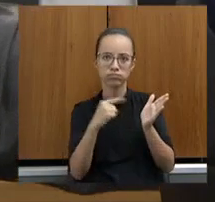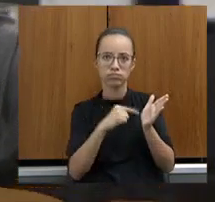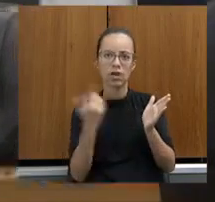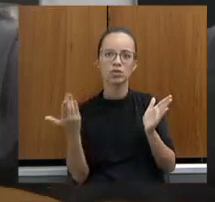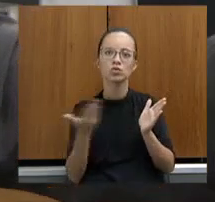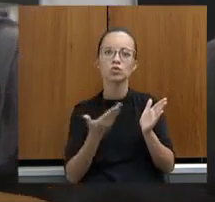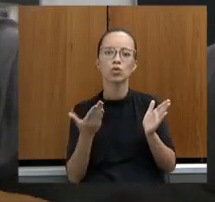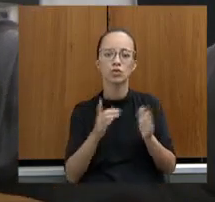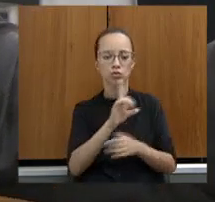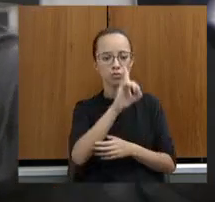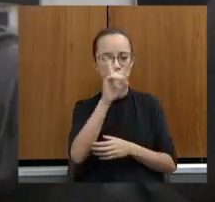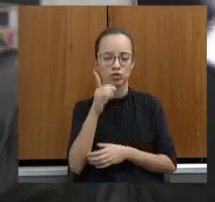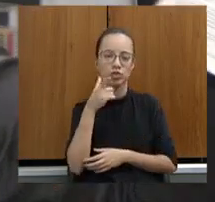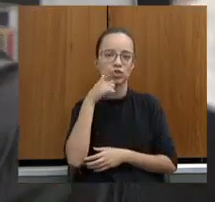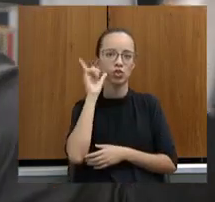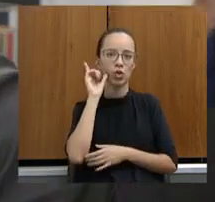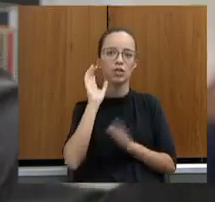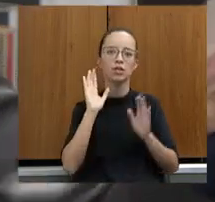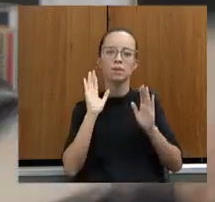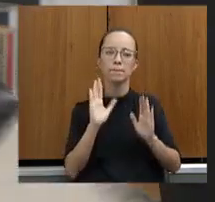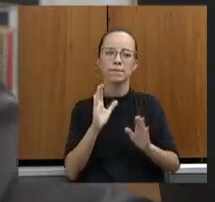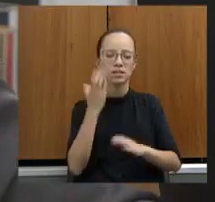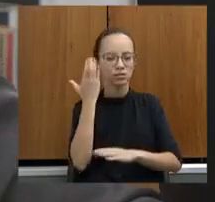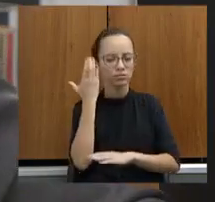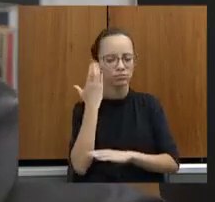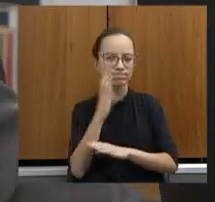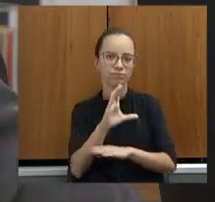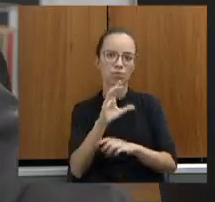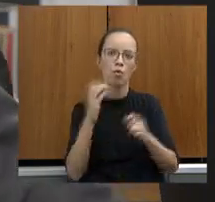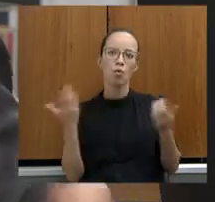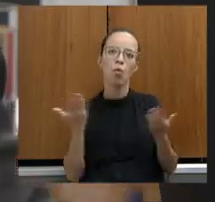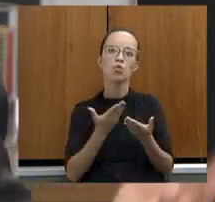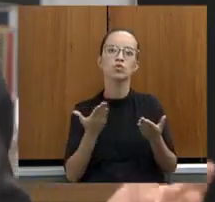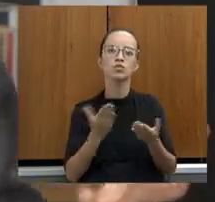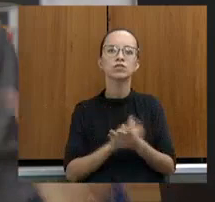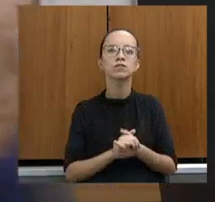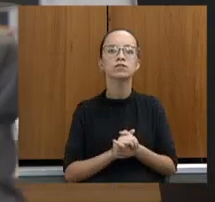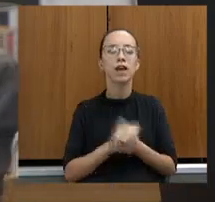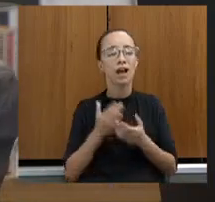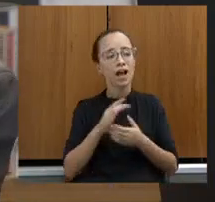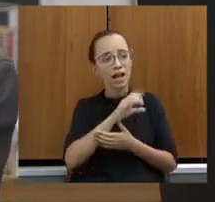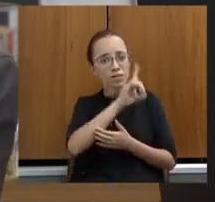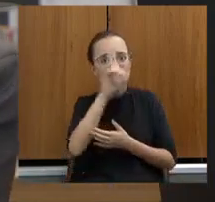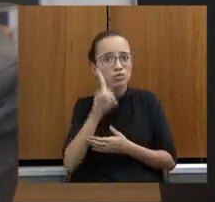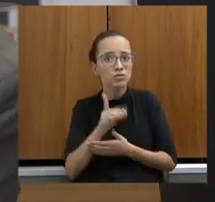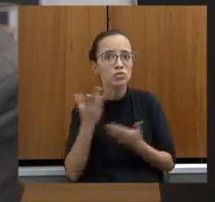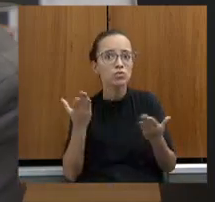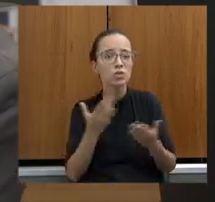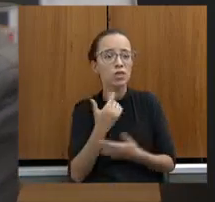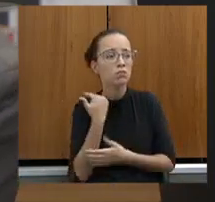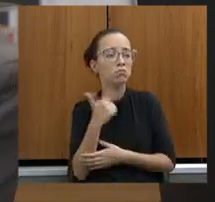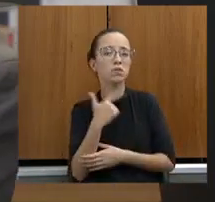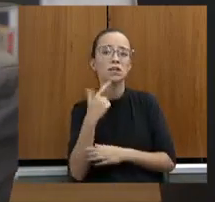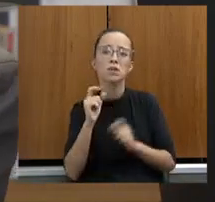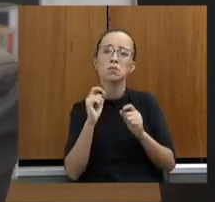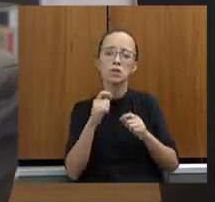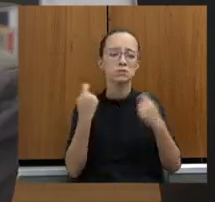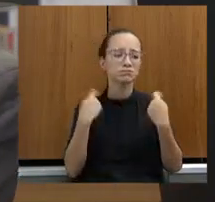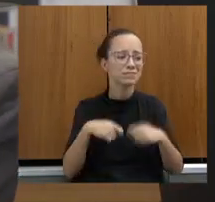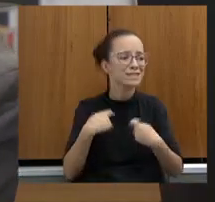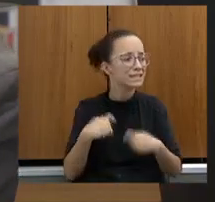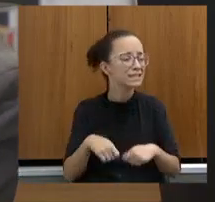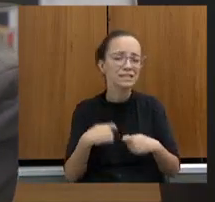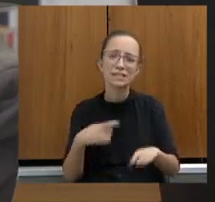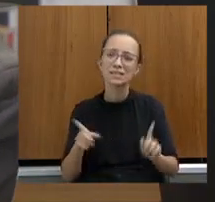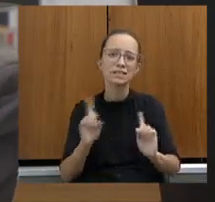a data de ontem mas a publicação é feito hoje decreta de hoje nós não temos mais necessidade